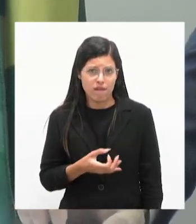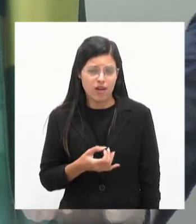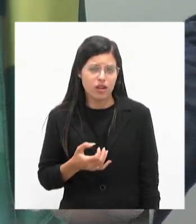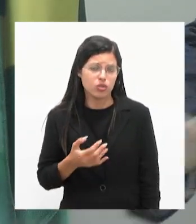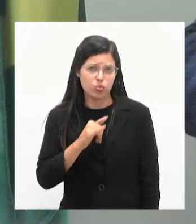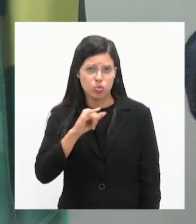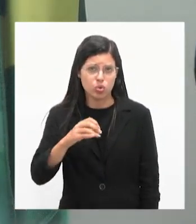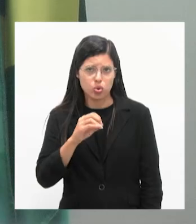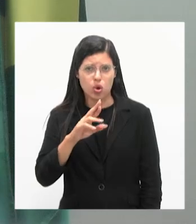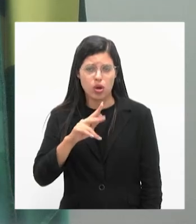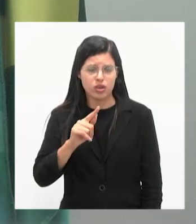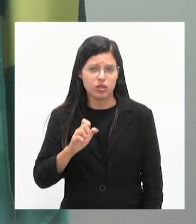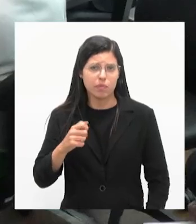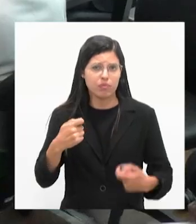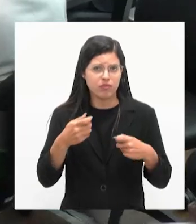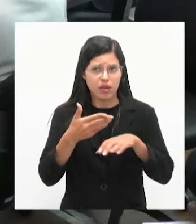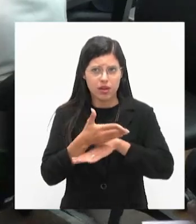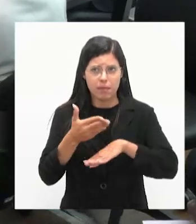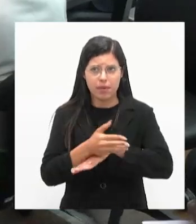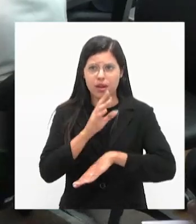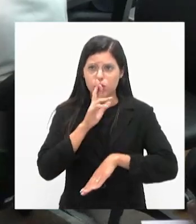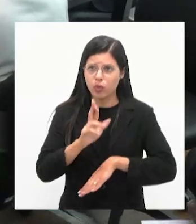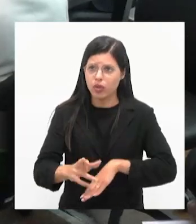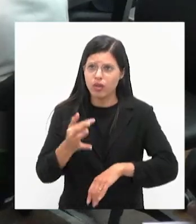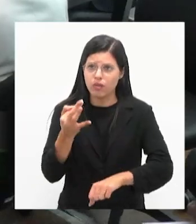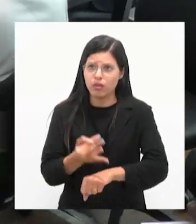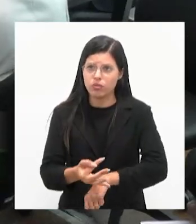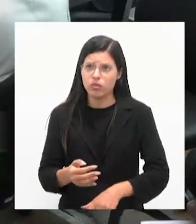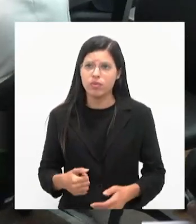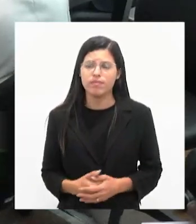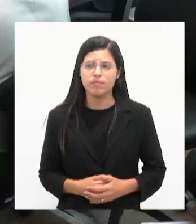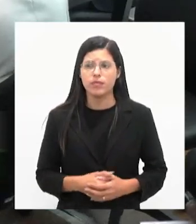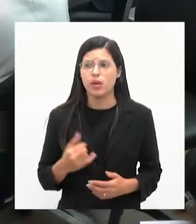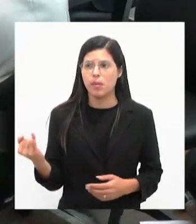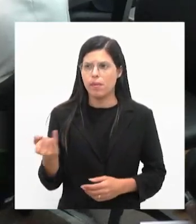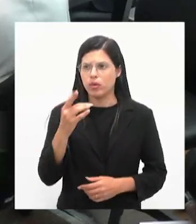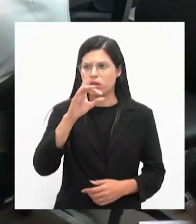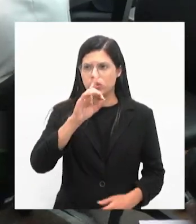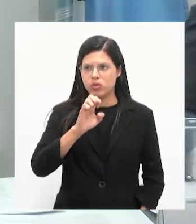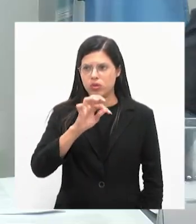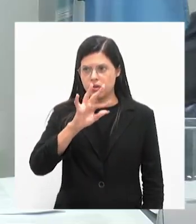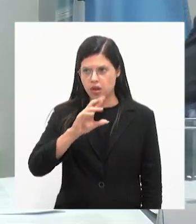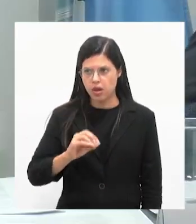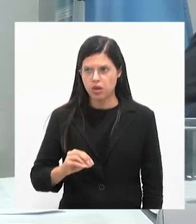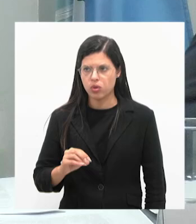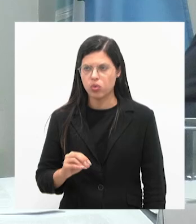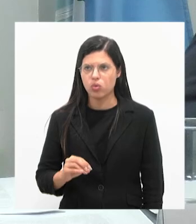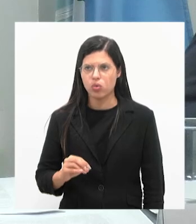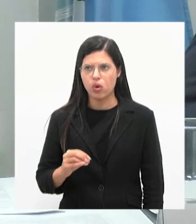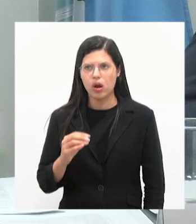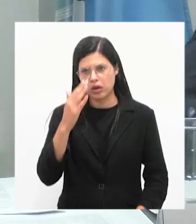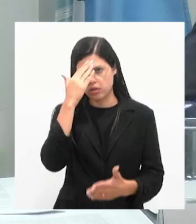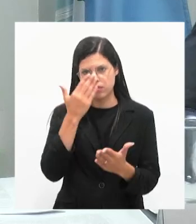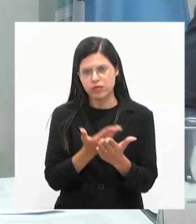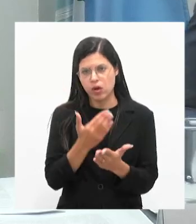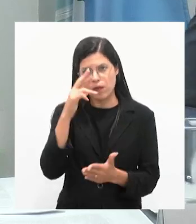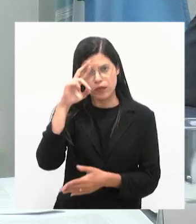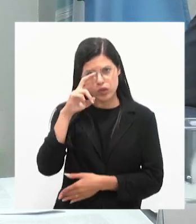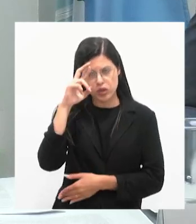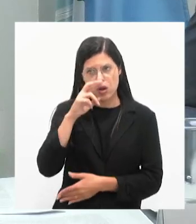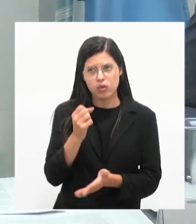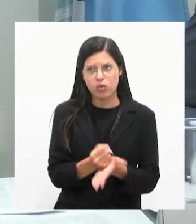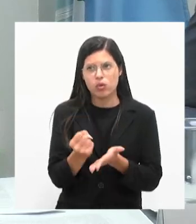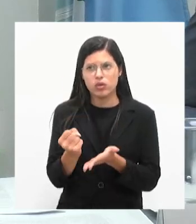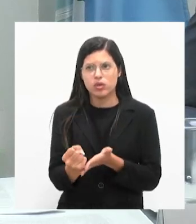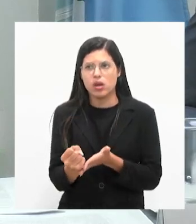deputado Poubel, é importante o Detro, que creio que deva ser o fiscal do contrato, se posicionar também, vou